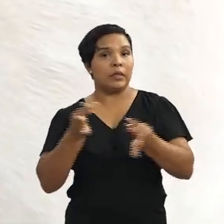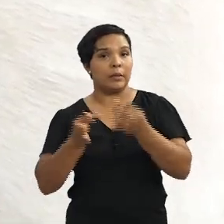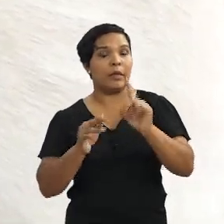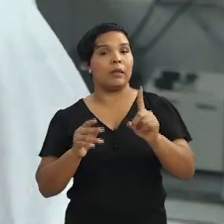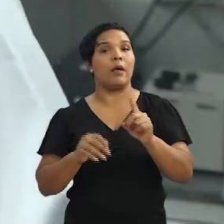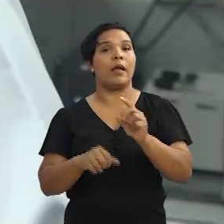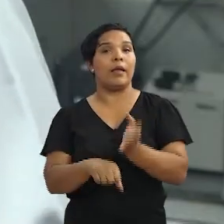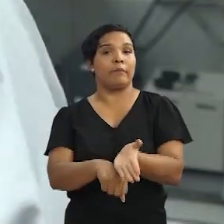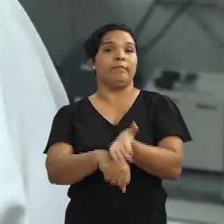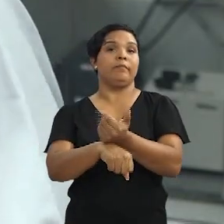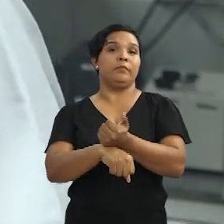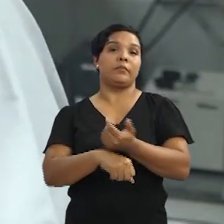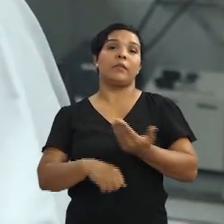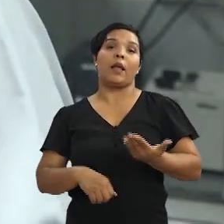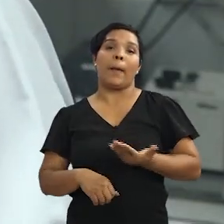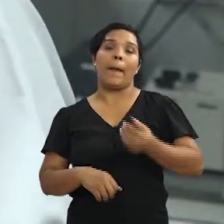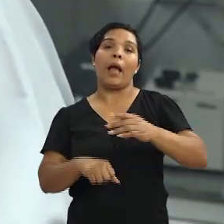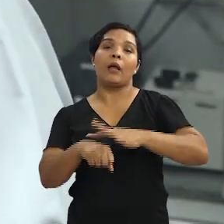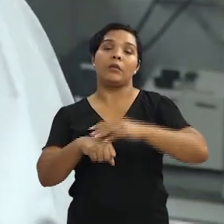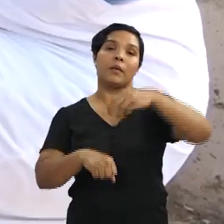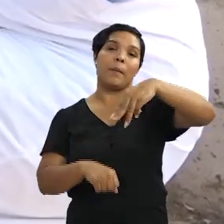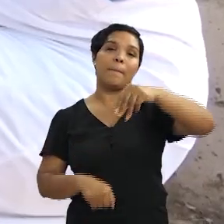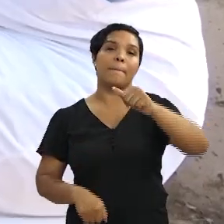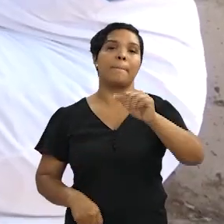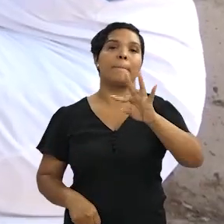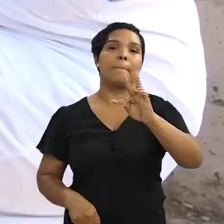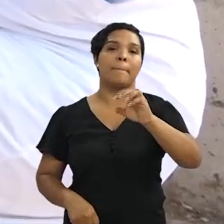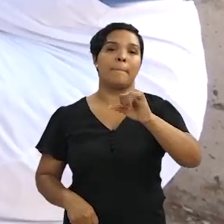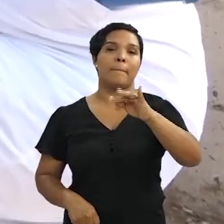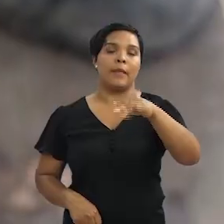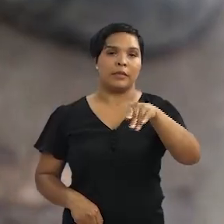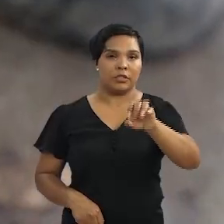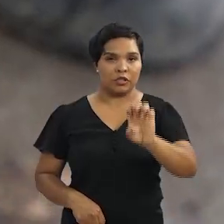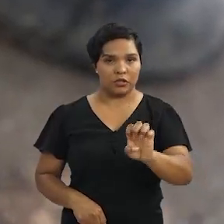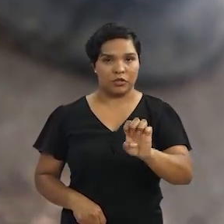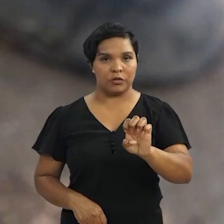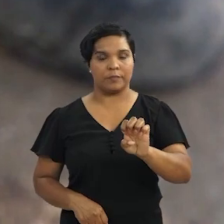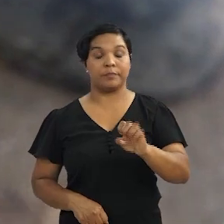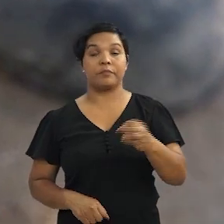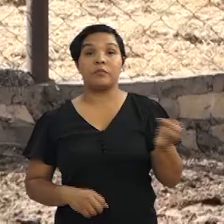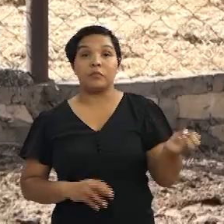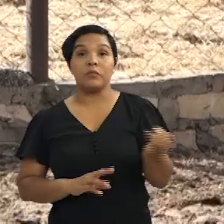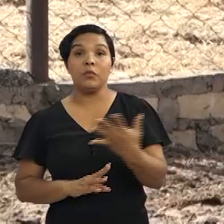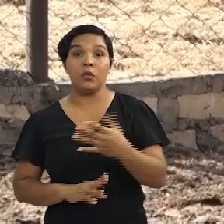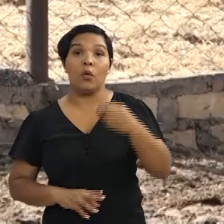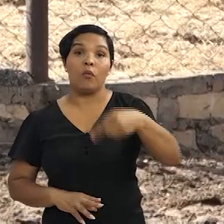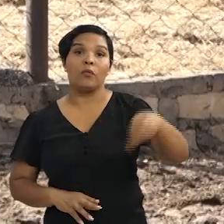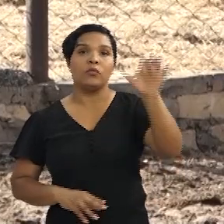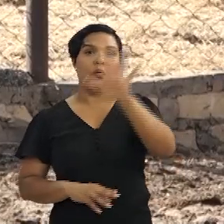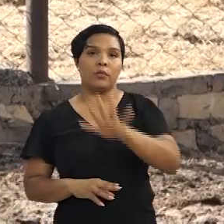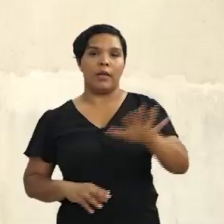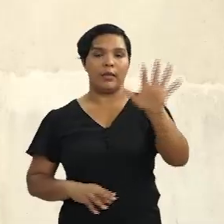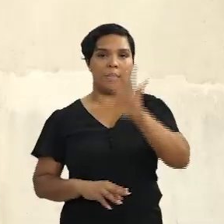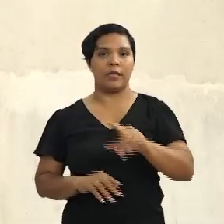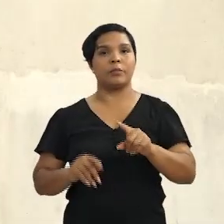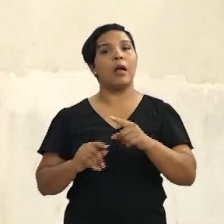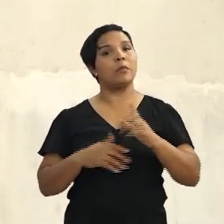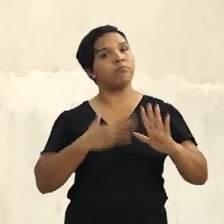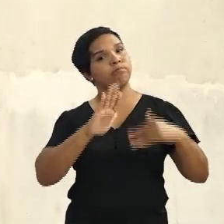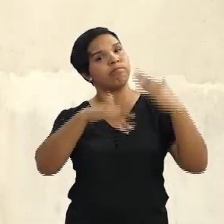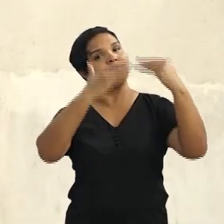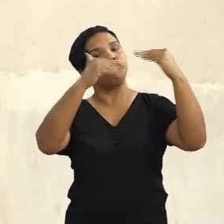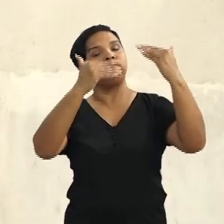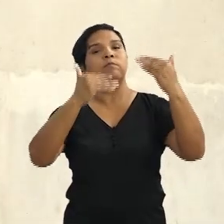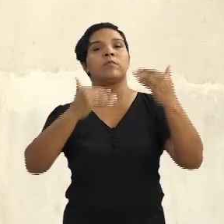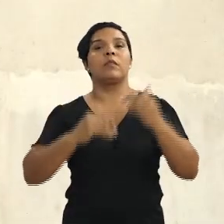do, não é tratamento, mas prevenção de mastites. Pesquisa envolvendo extratos pirolenhosos é algo novo no Nordeste, mas com